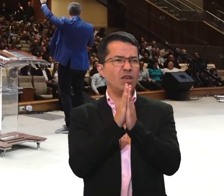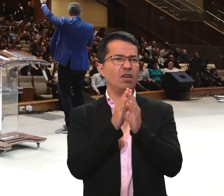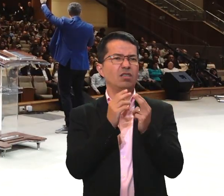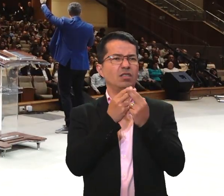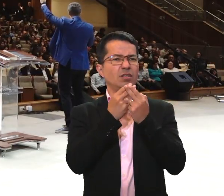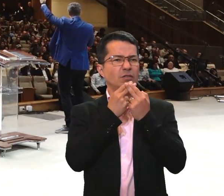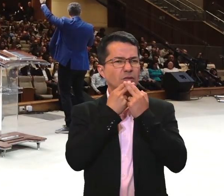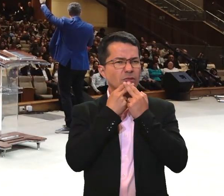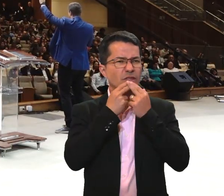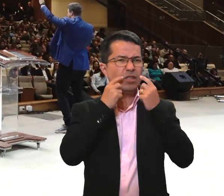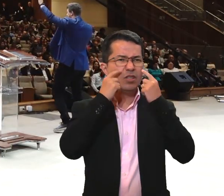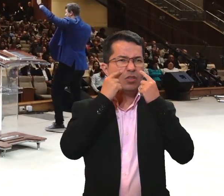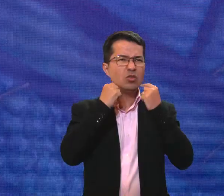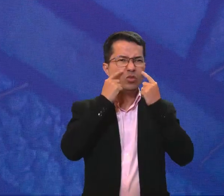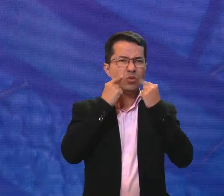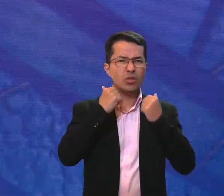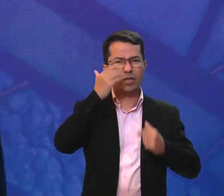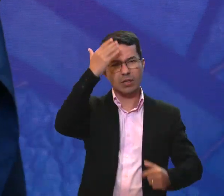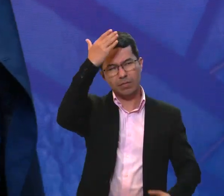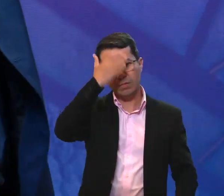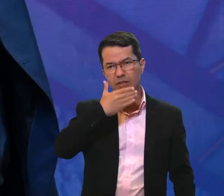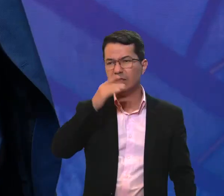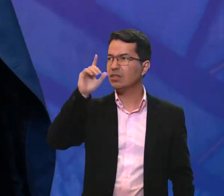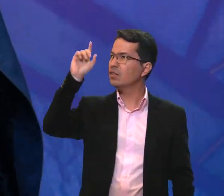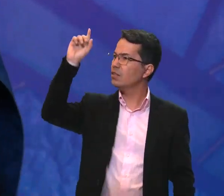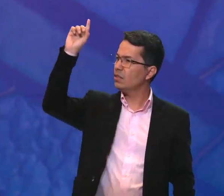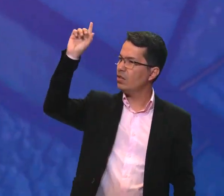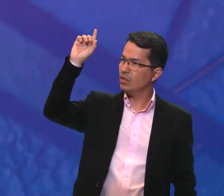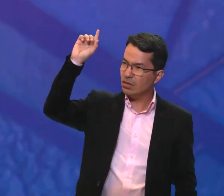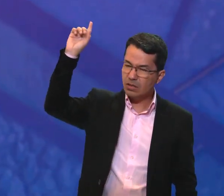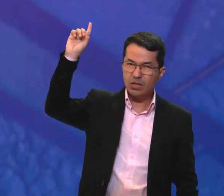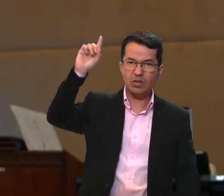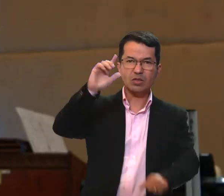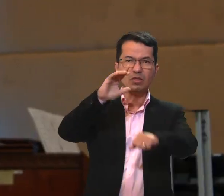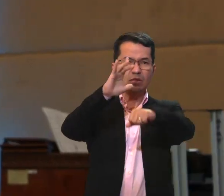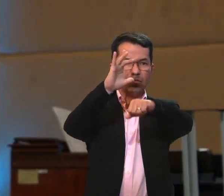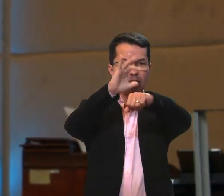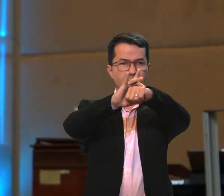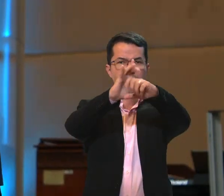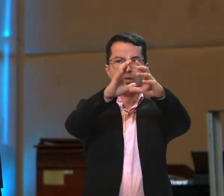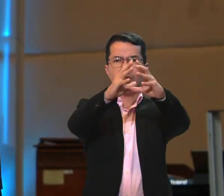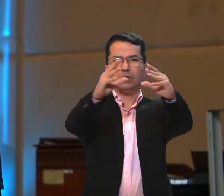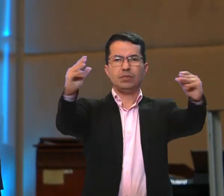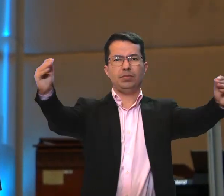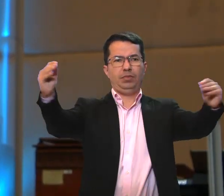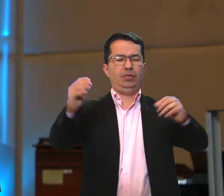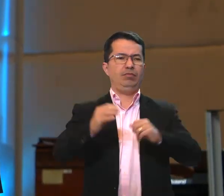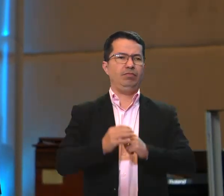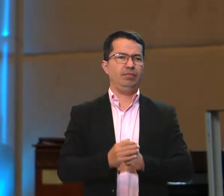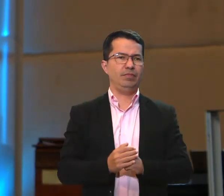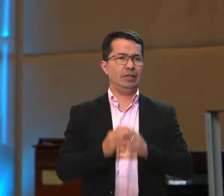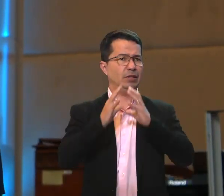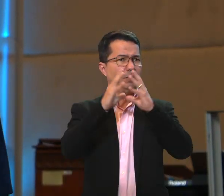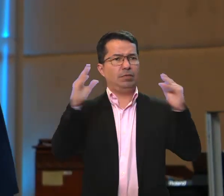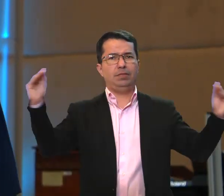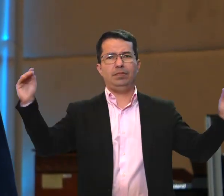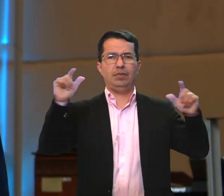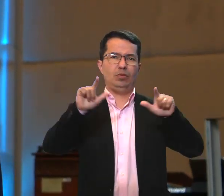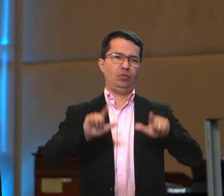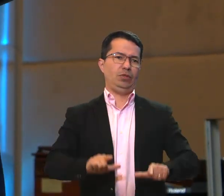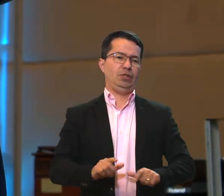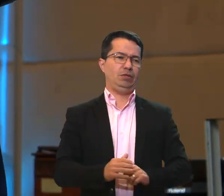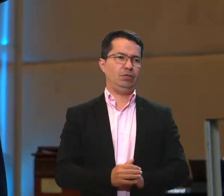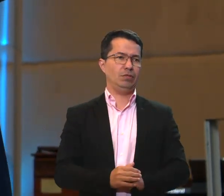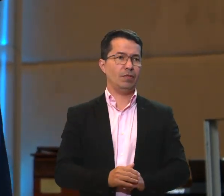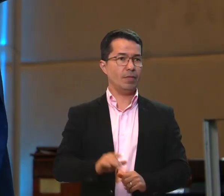na presença de Deus, para que Deus sare lugares? Você quer viver um processo? Comece.